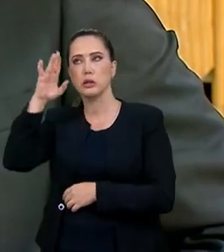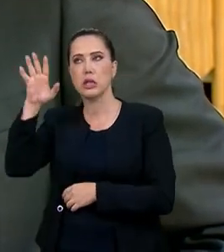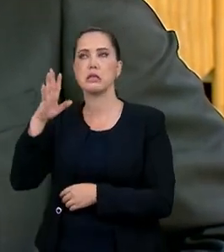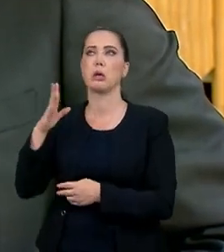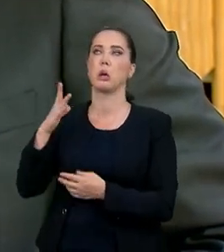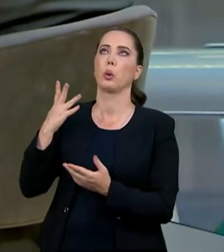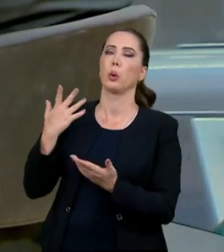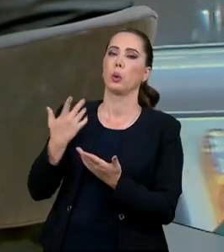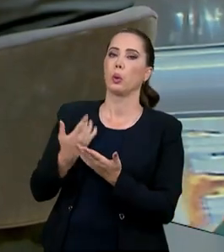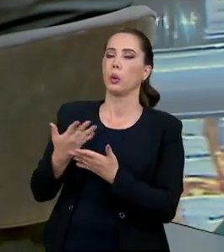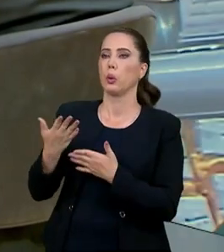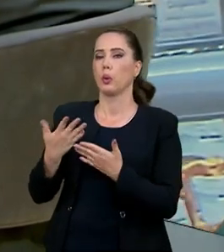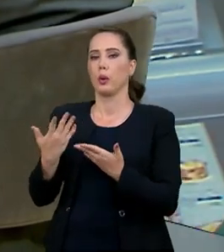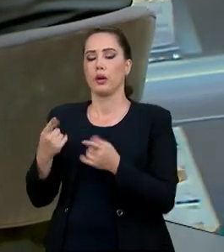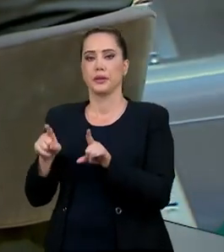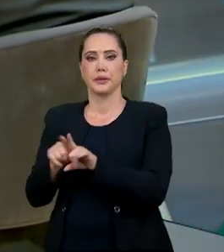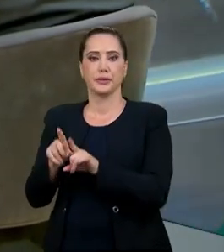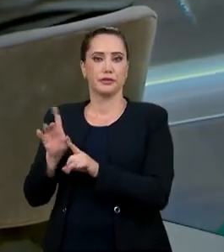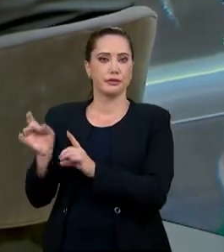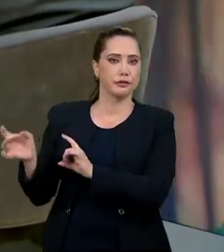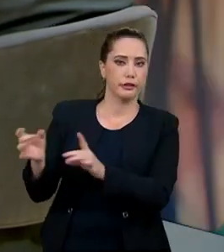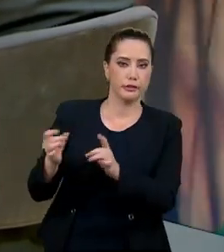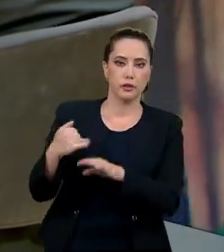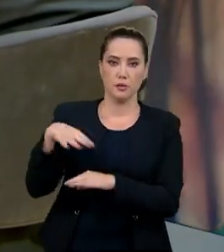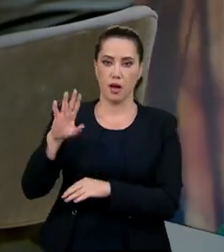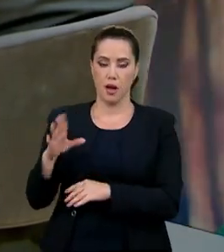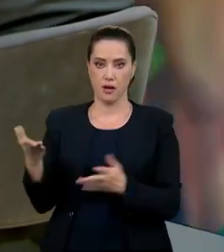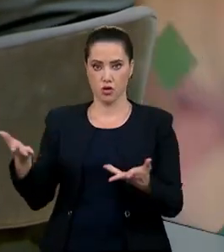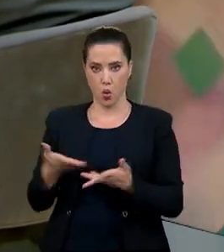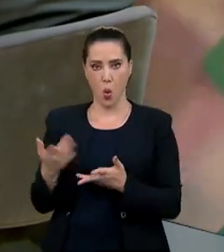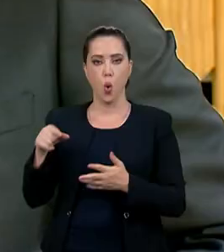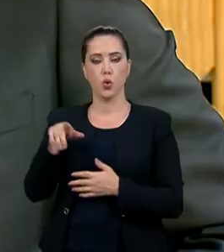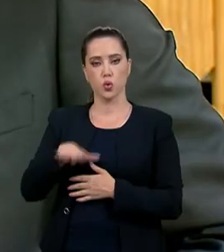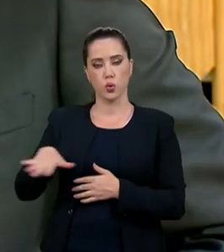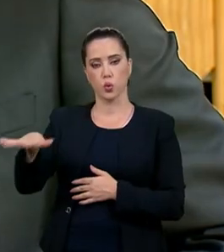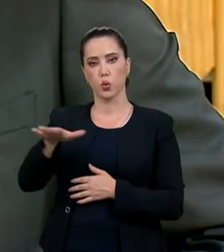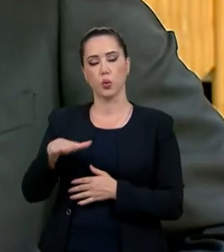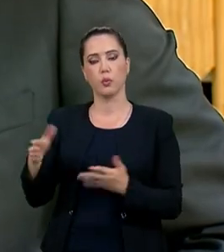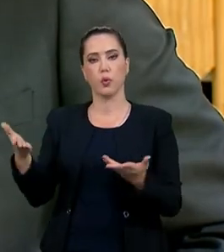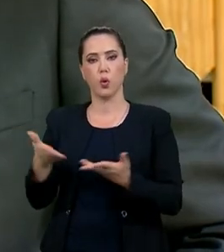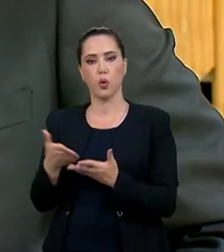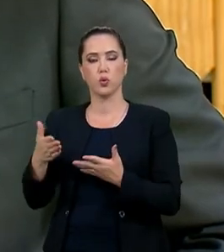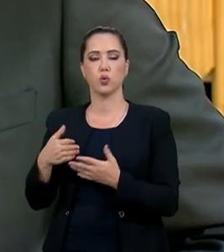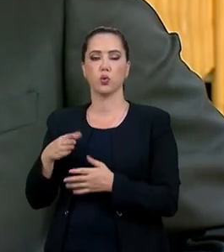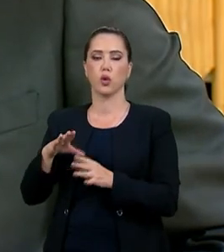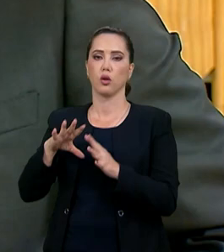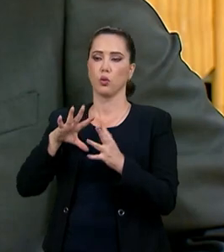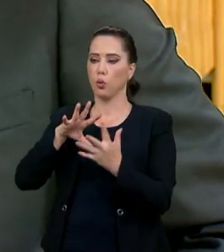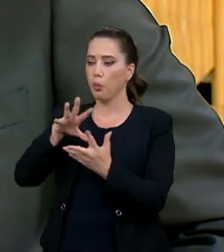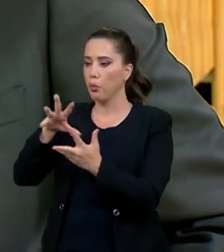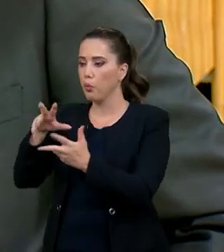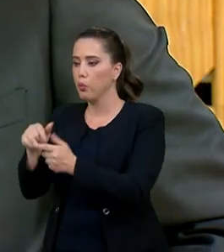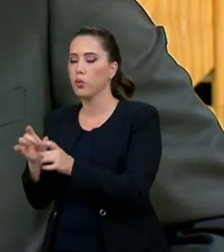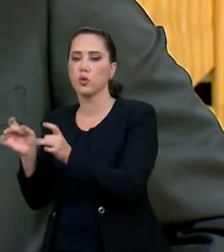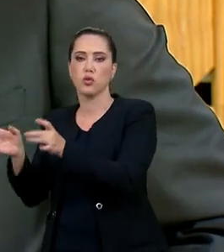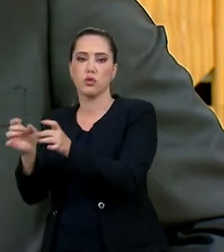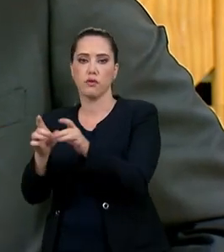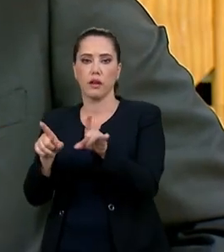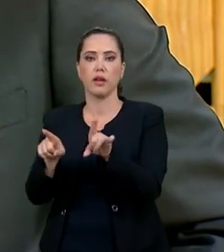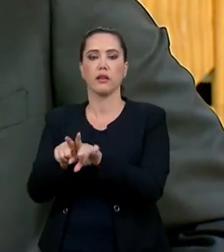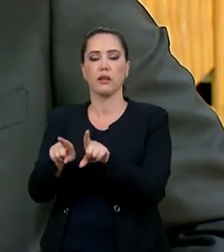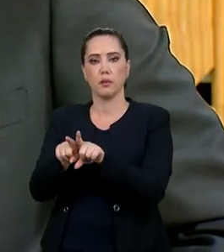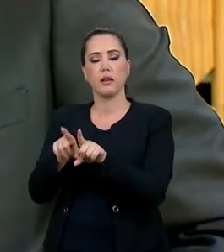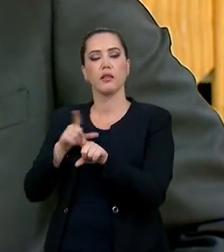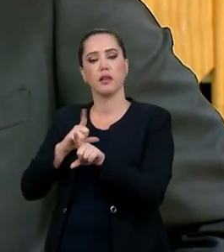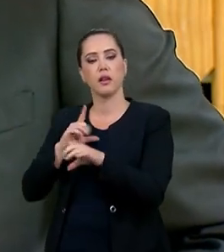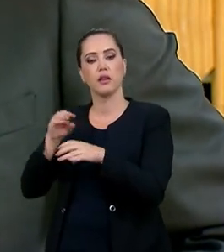criatividade. Esses conceitos, que são conceitos atuais do mundo do trabalho, do mundo corporativo, estão inseridos nas micro e pequenas empresas